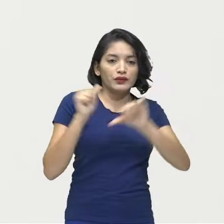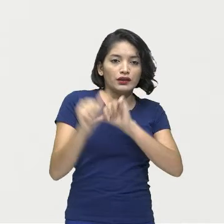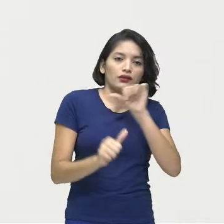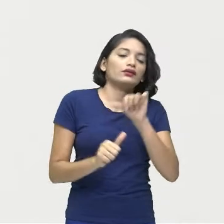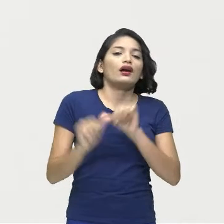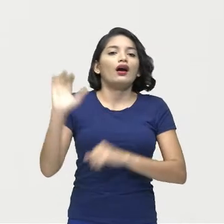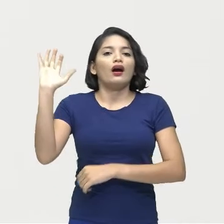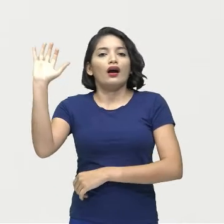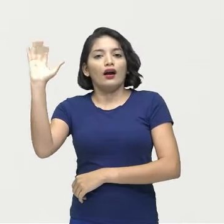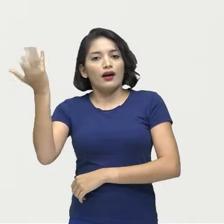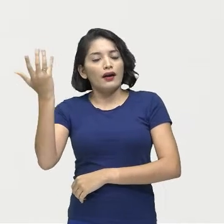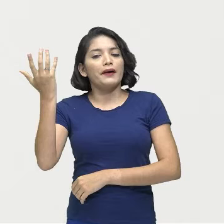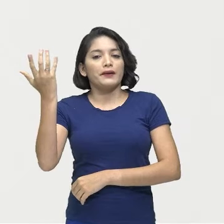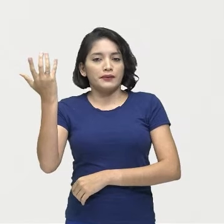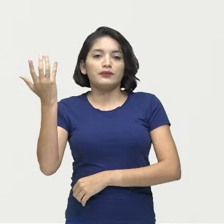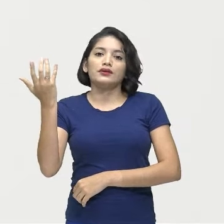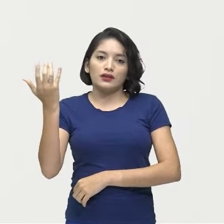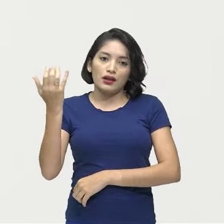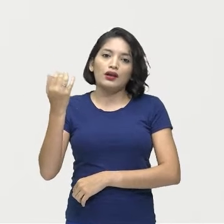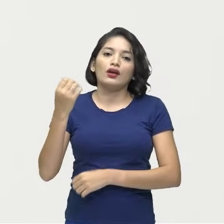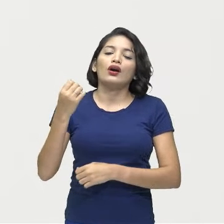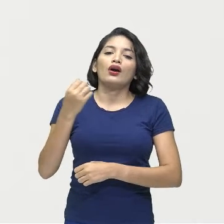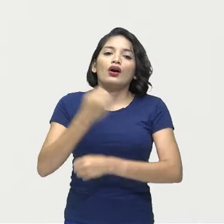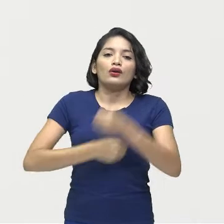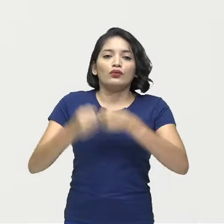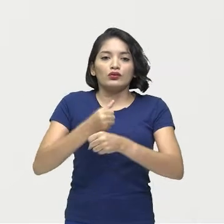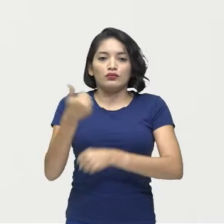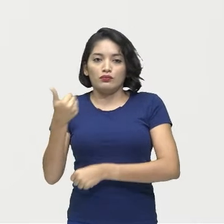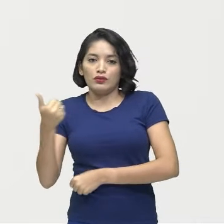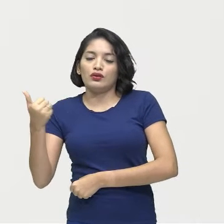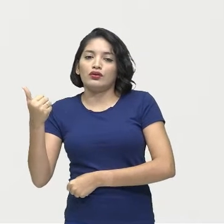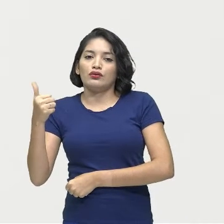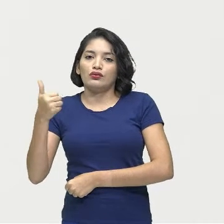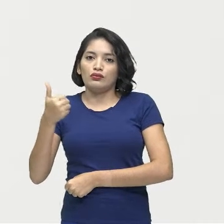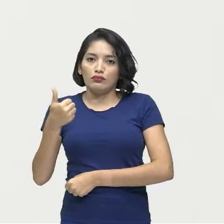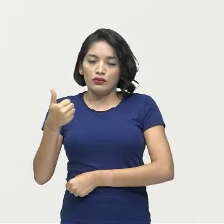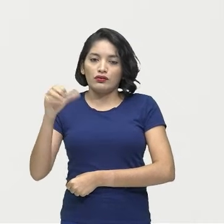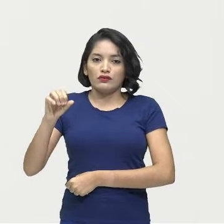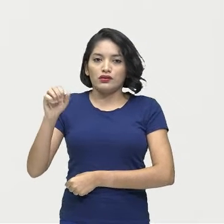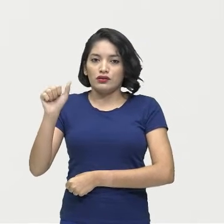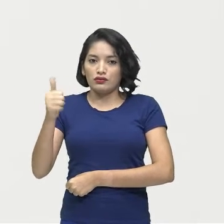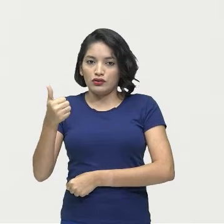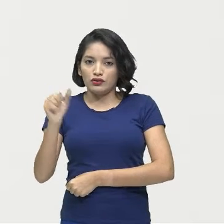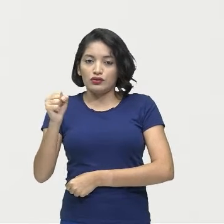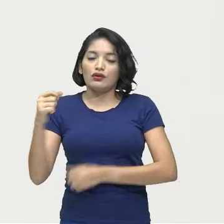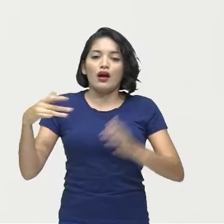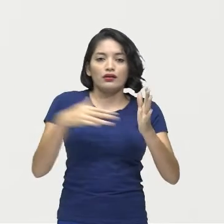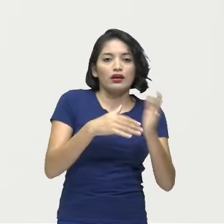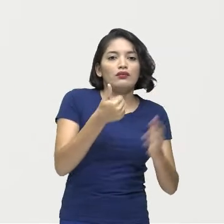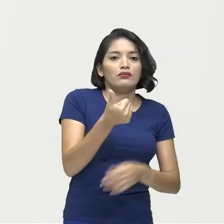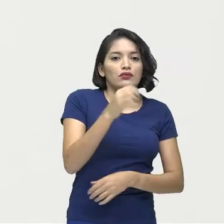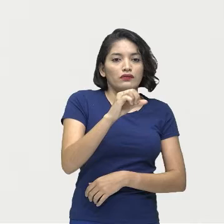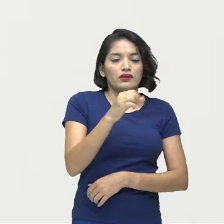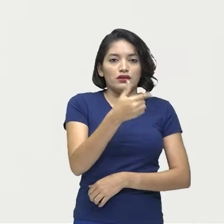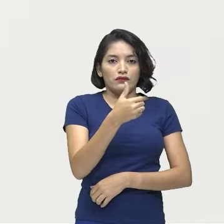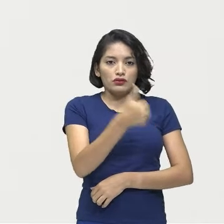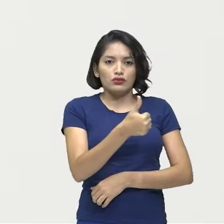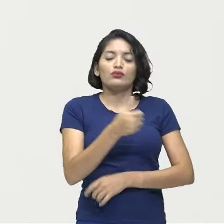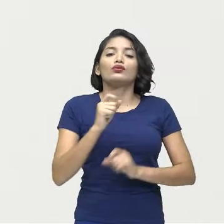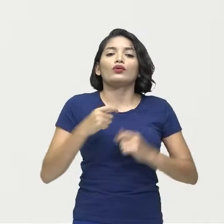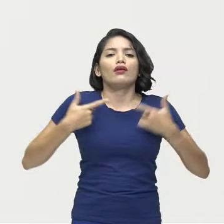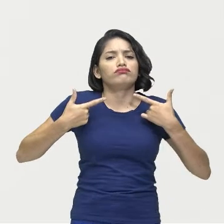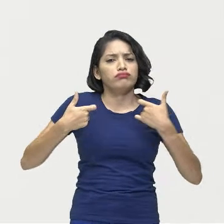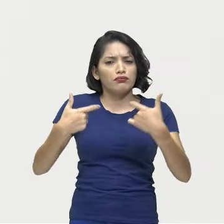vão acontecer aqui entre o ano de 1918 e 1921, que vai ser justamente essa guerra civil que vai